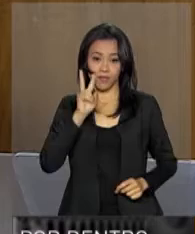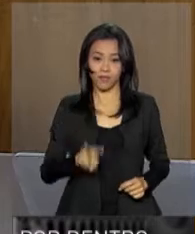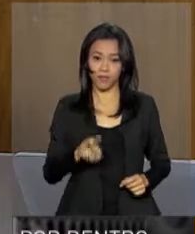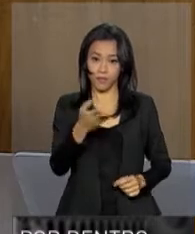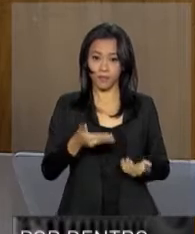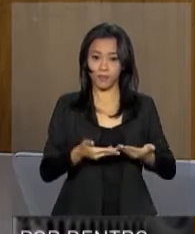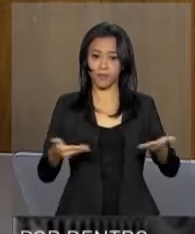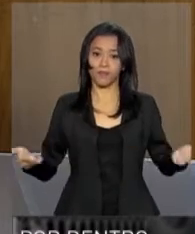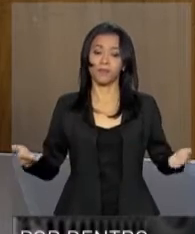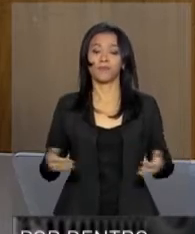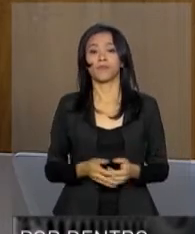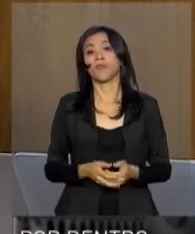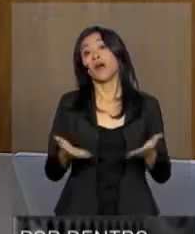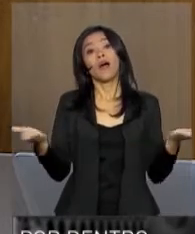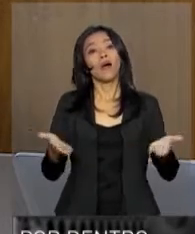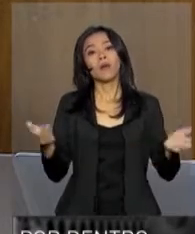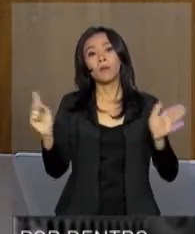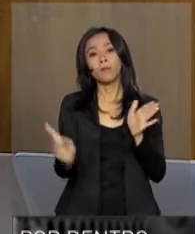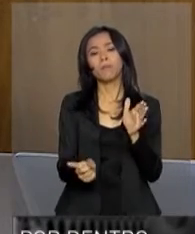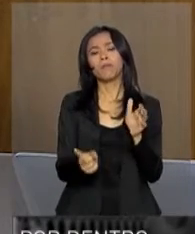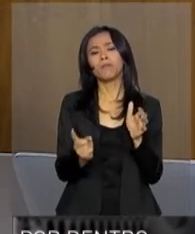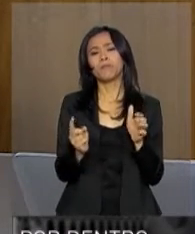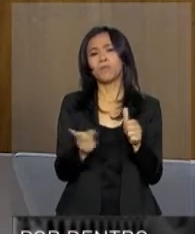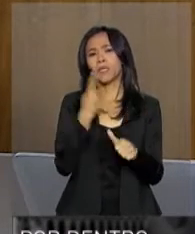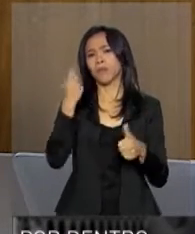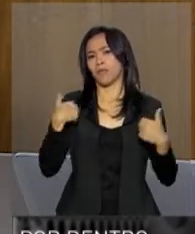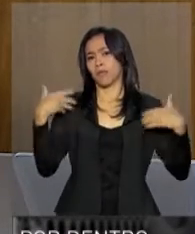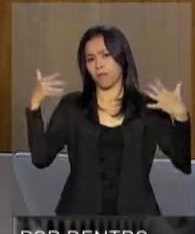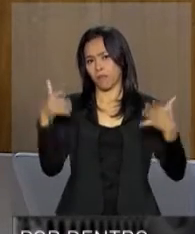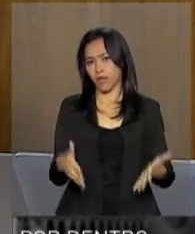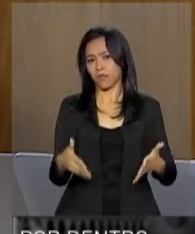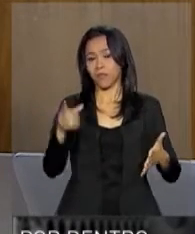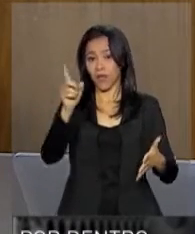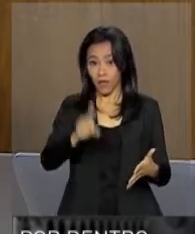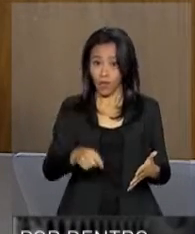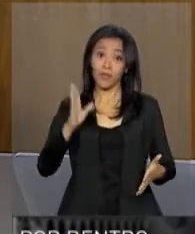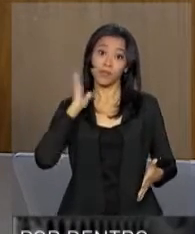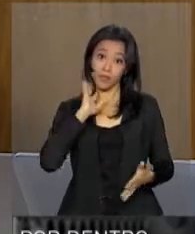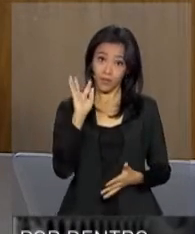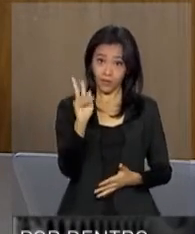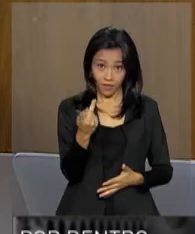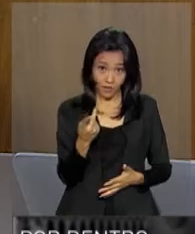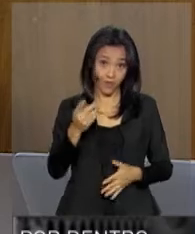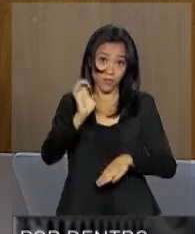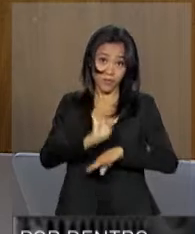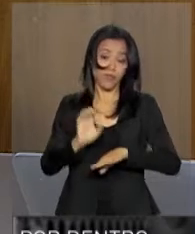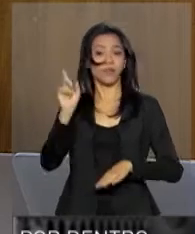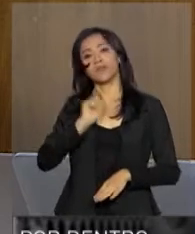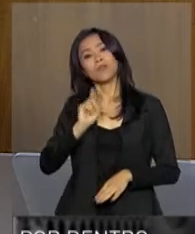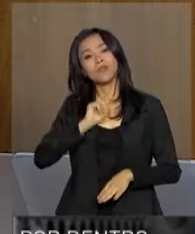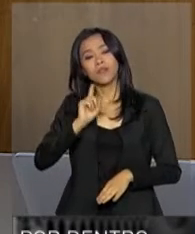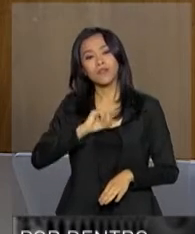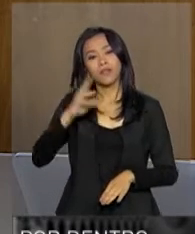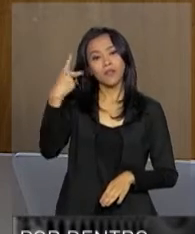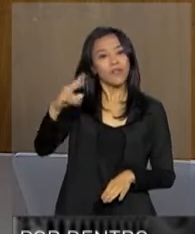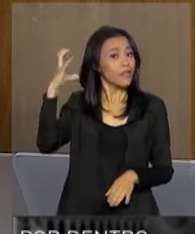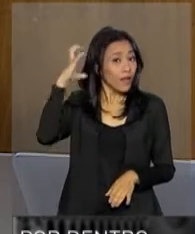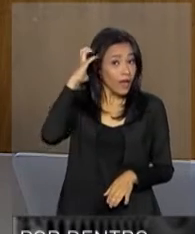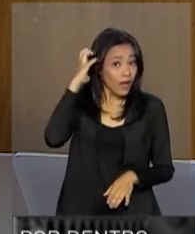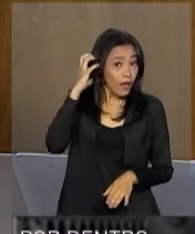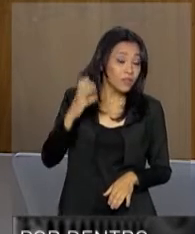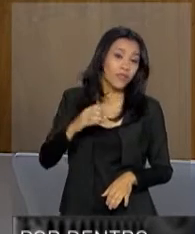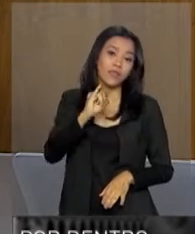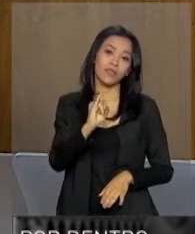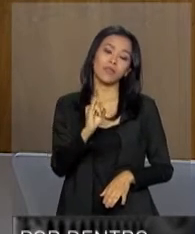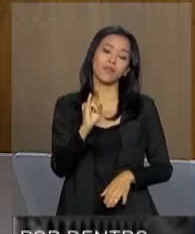br e nós vamos a nossa primeira participação de hoje é da cidade de belo horizonte minas gerais da rádio itatiaia quem está com